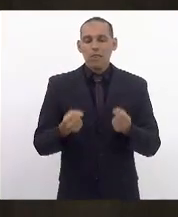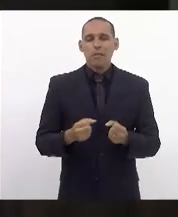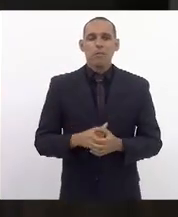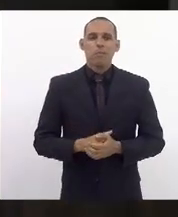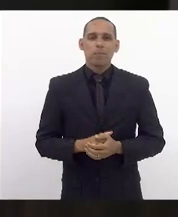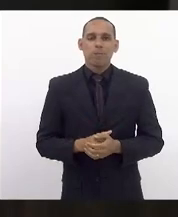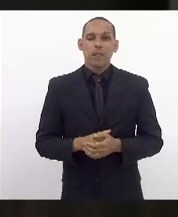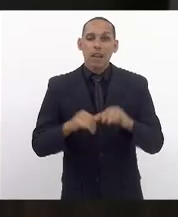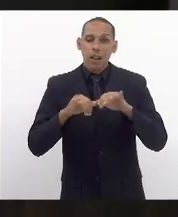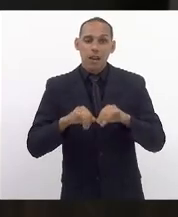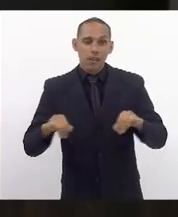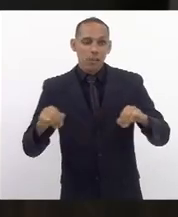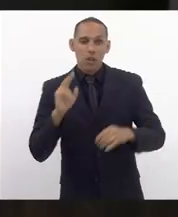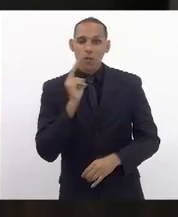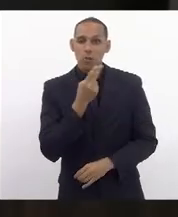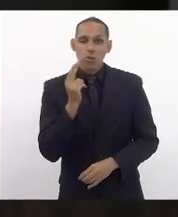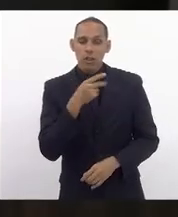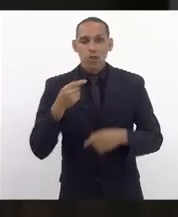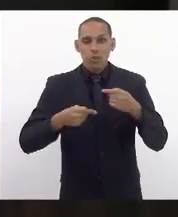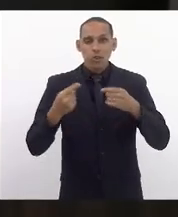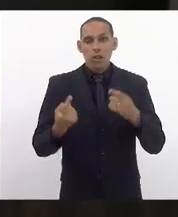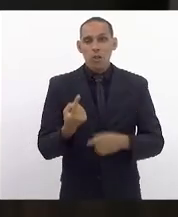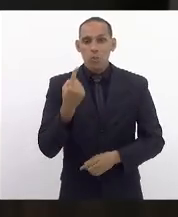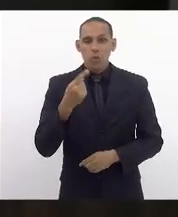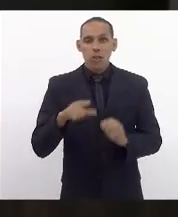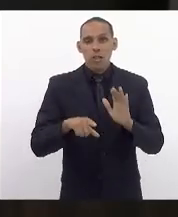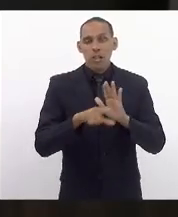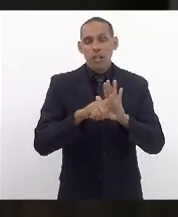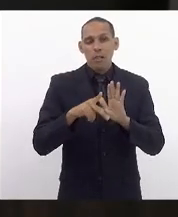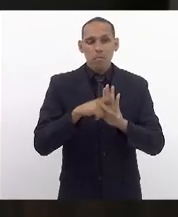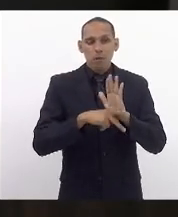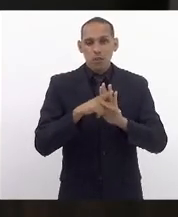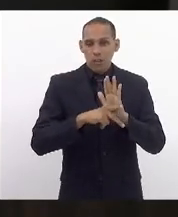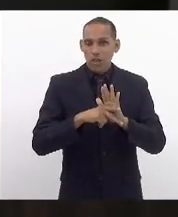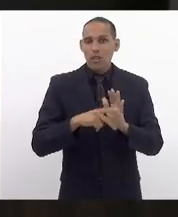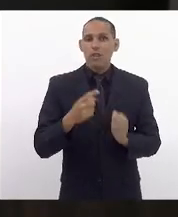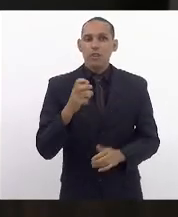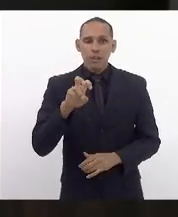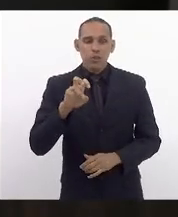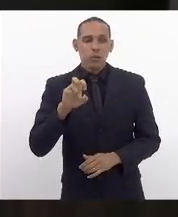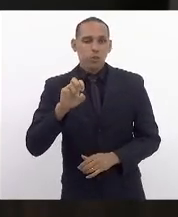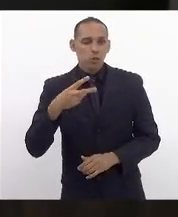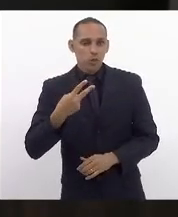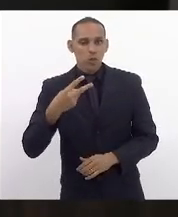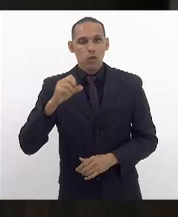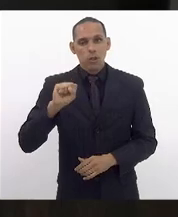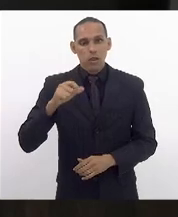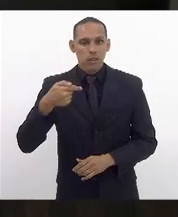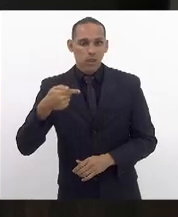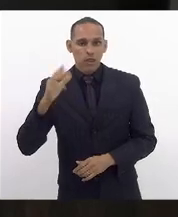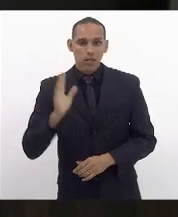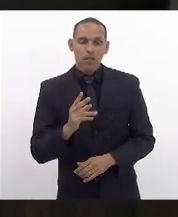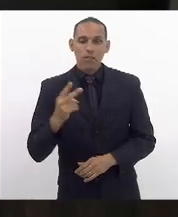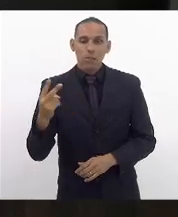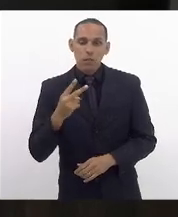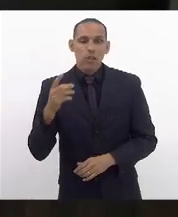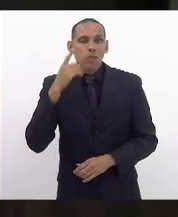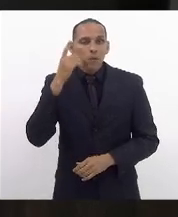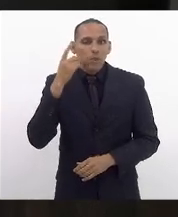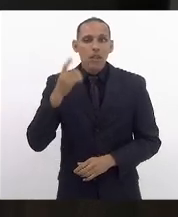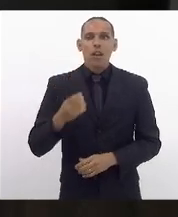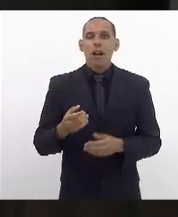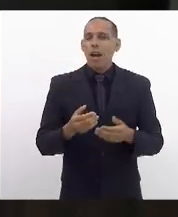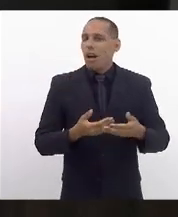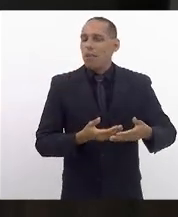Presidente. Anuncio, em regime de urgência e discussão, única projeto de lei 5287-22, de autoria dos deputados André Siliana, Alana Passos, Bebeto,